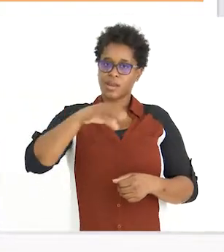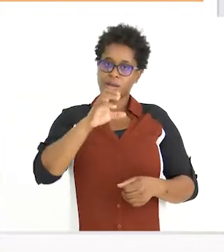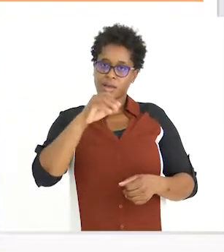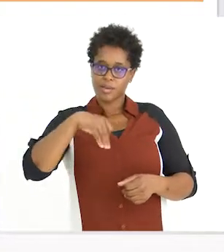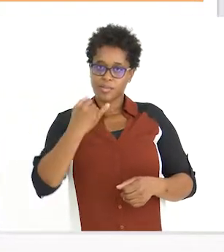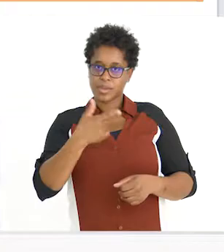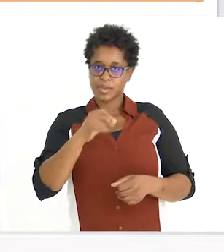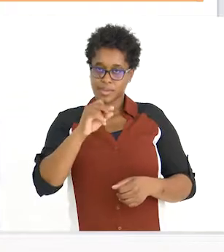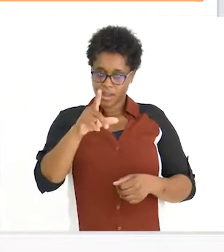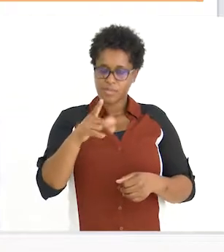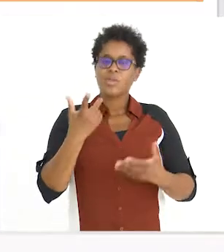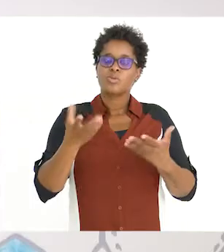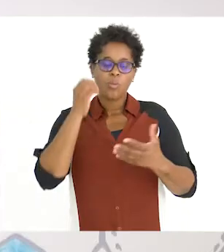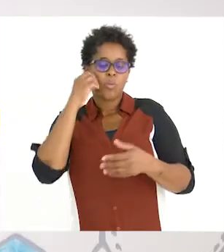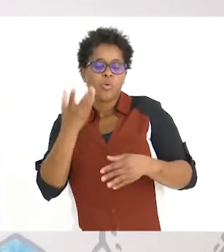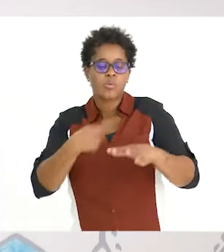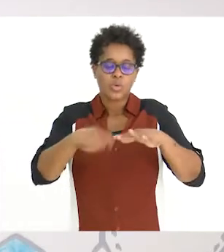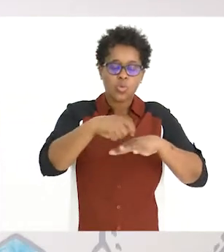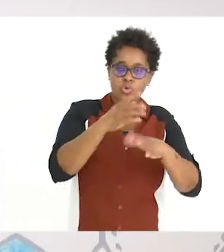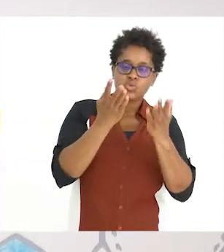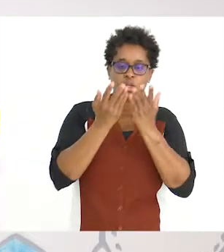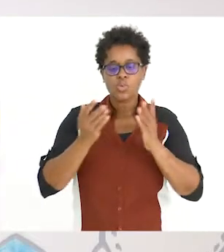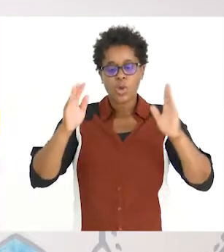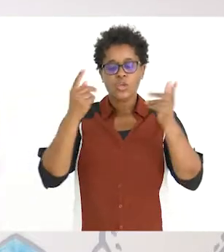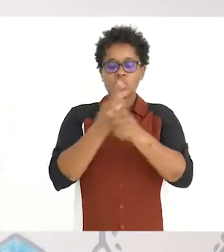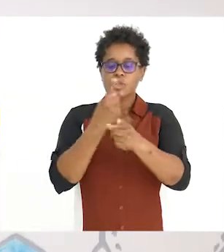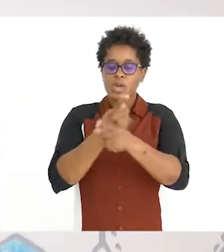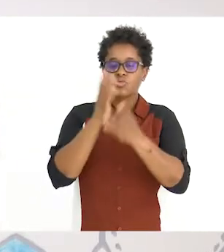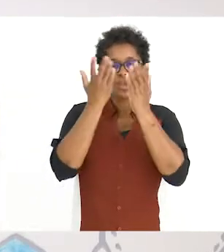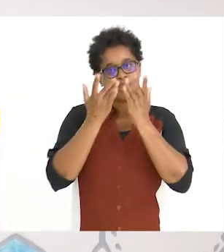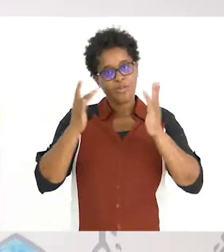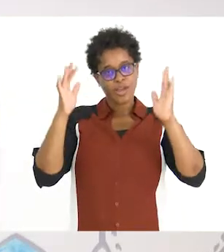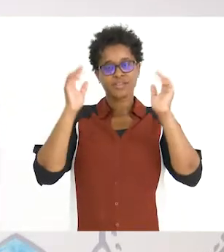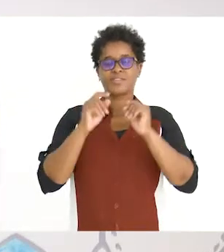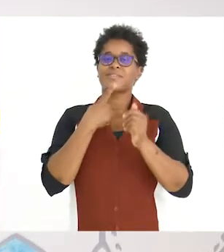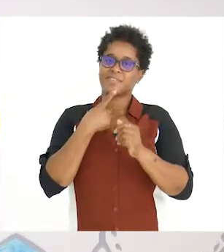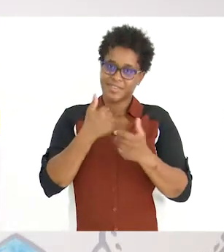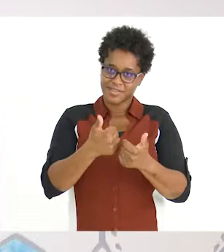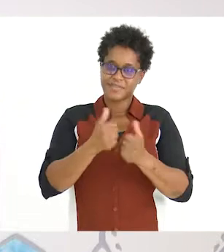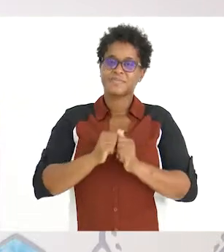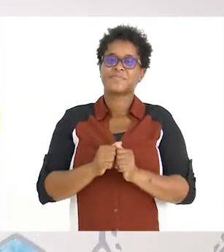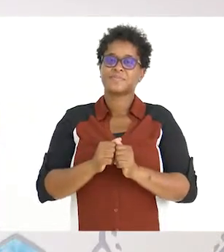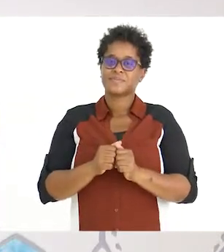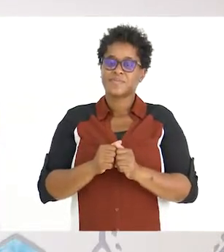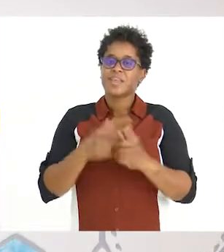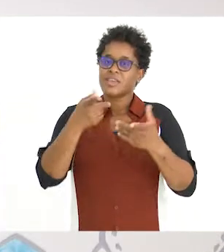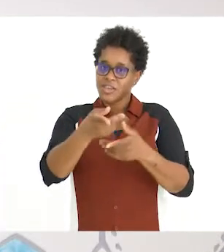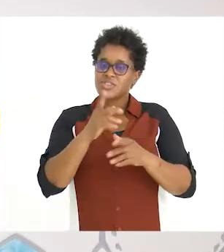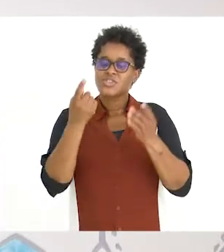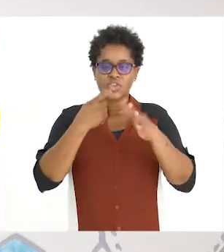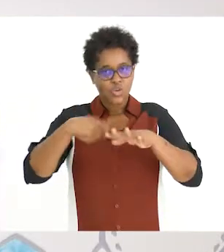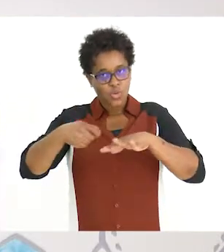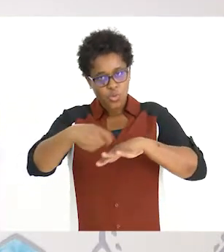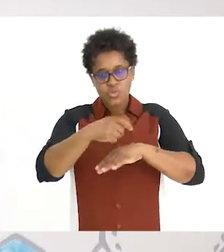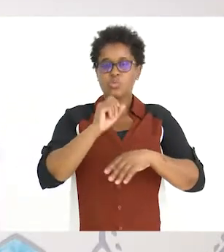Como recursos naturais, são os elementos da natureza, não é? E esses recursos